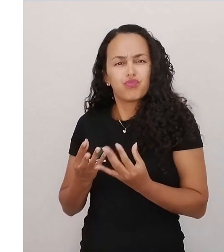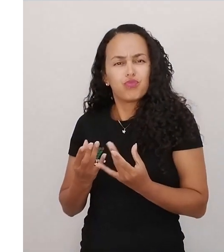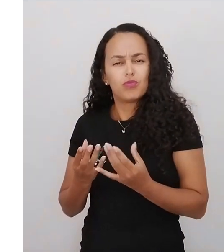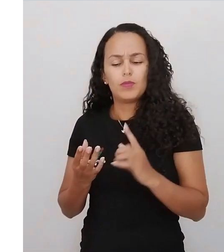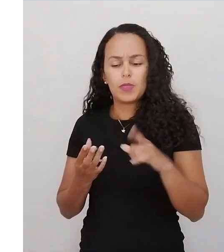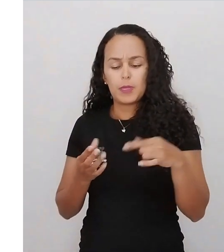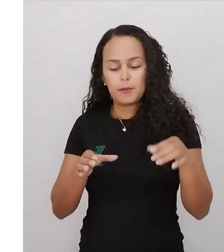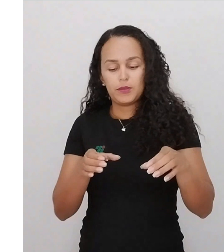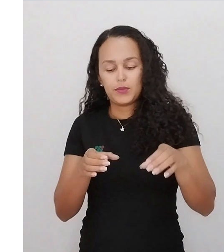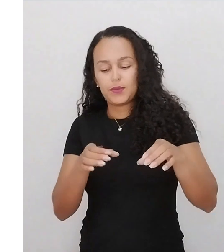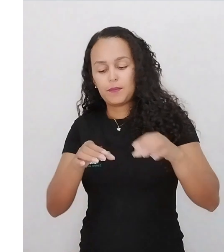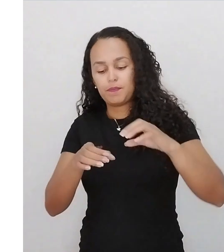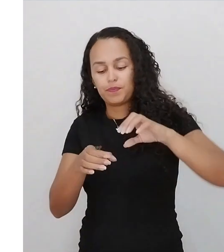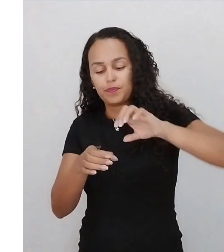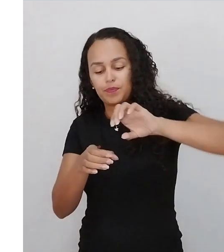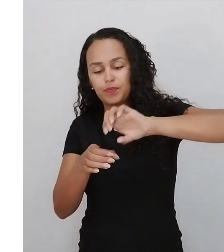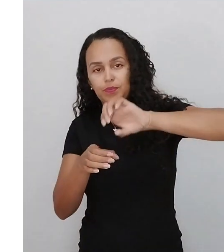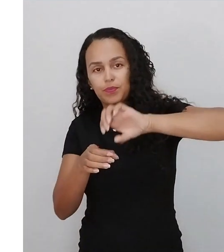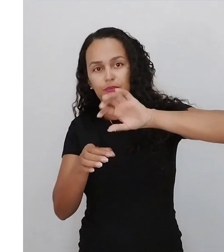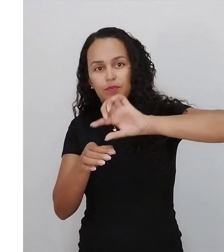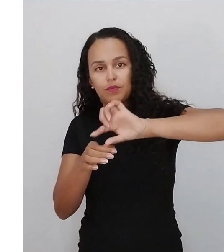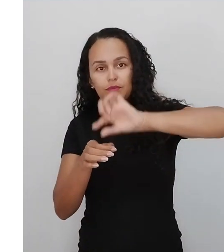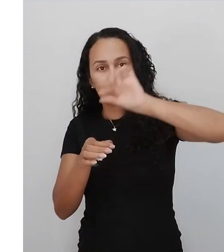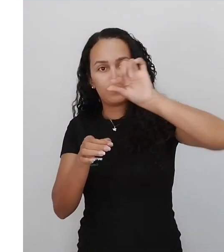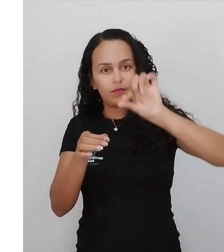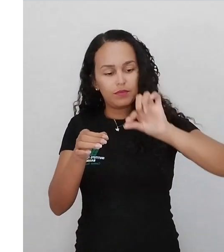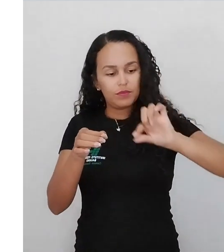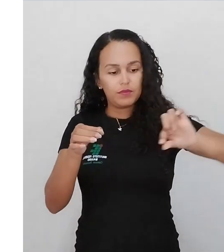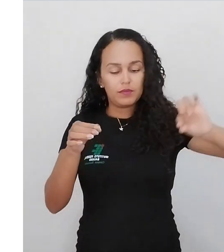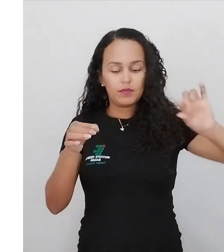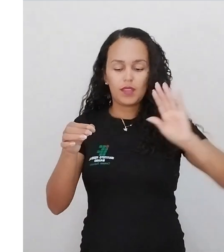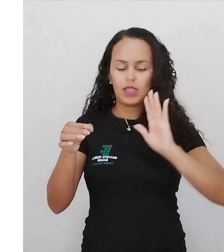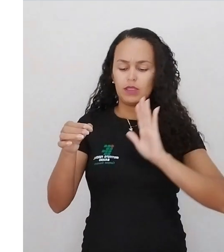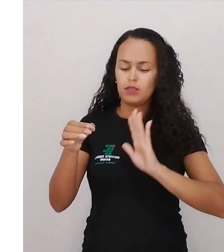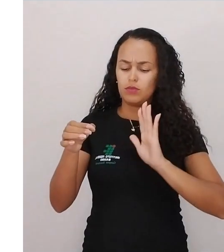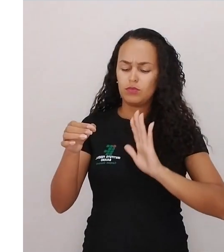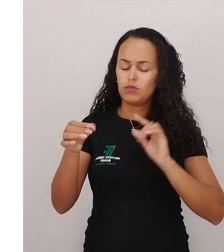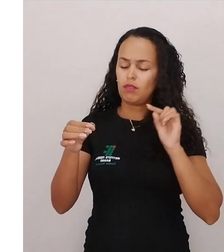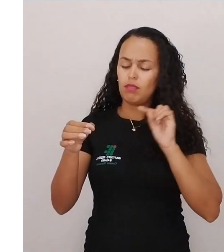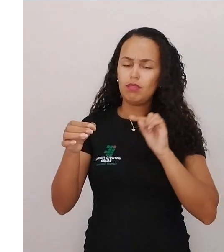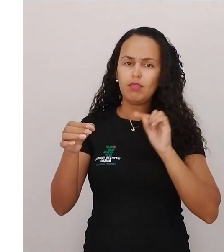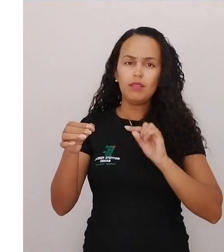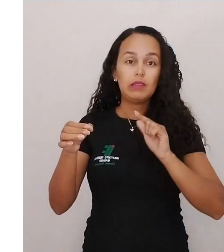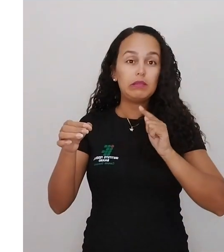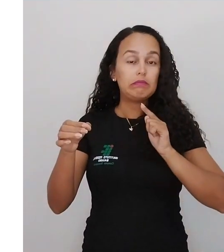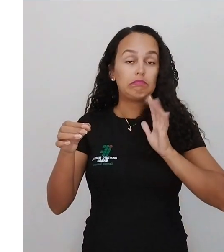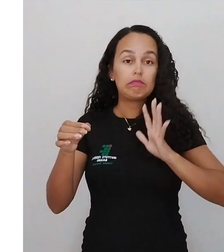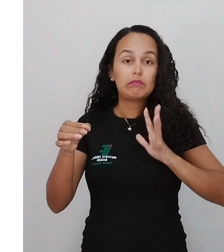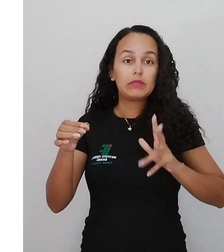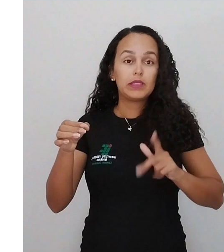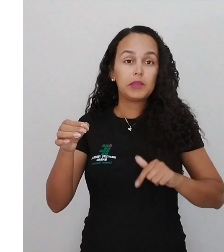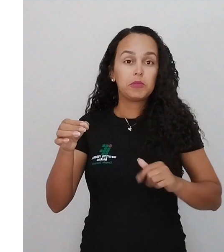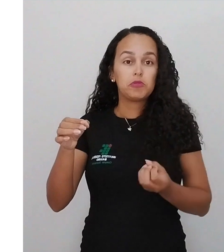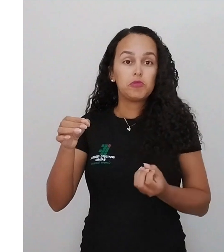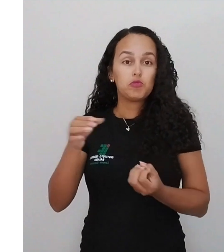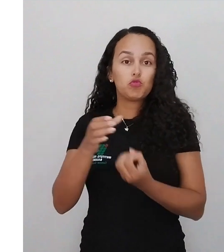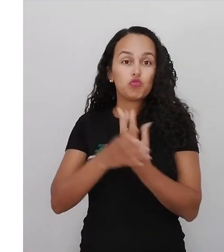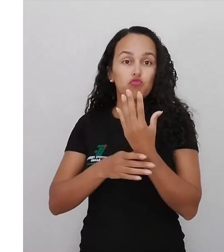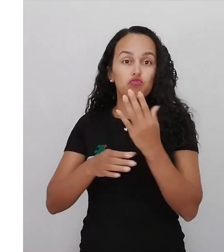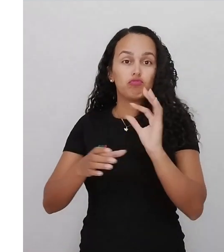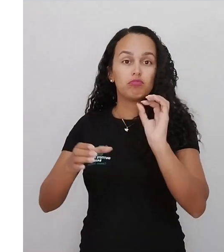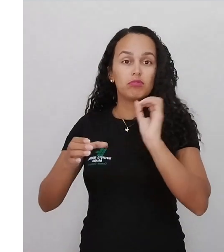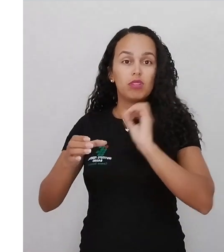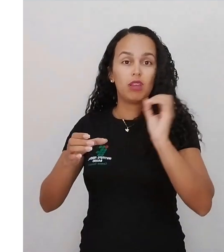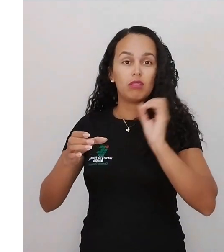O que aconteceu é que, com o tempo, o líquido não mudou nada. Ele continuou estéril, não surgiu nenhum micro-organismo.